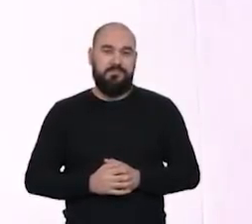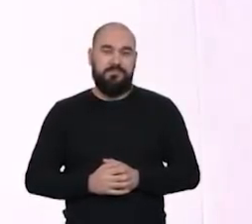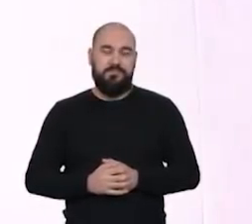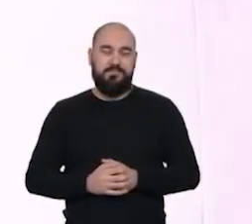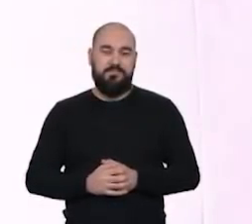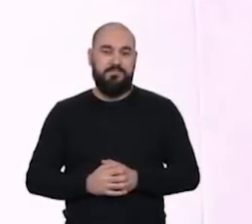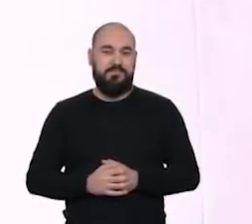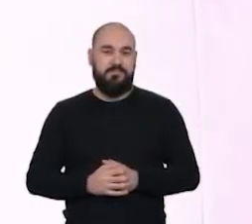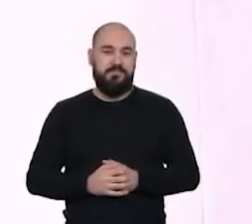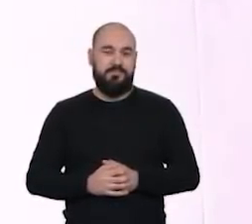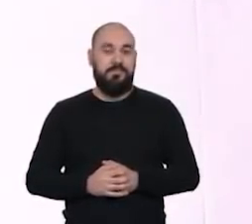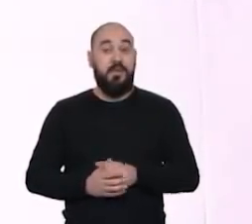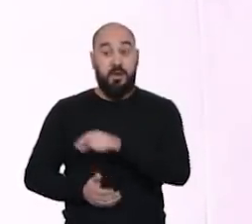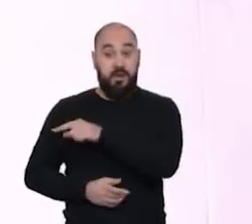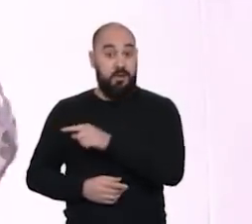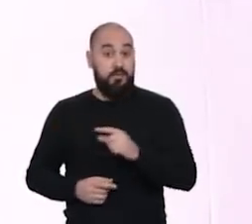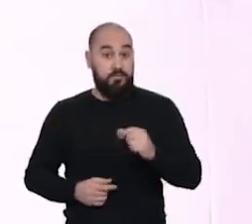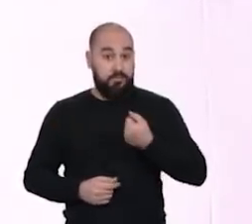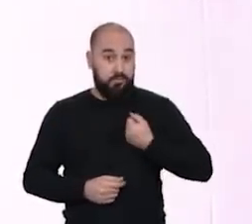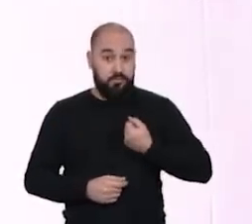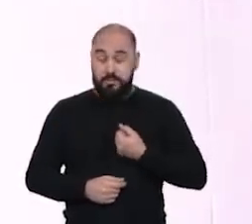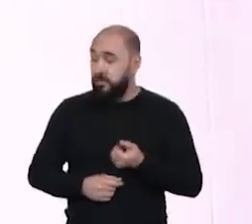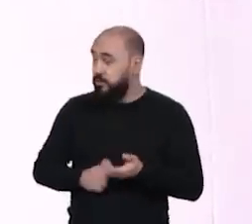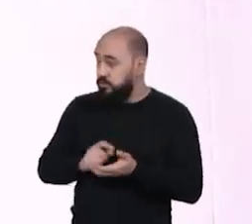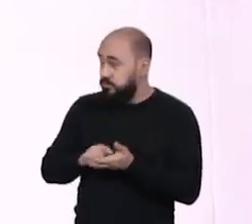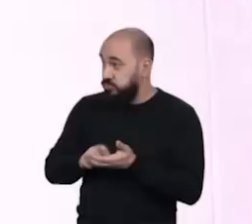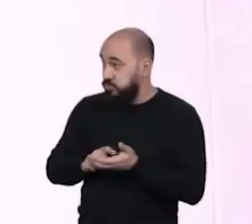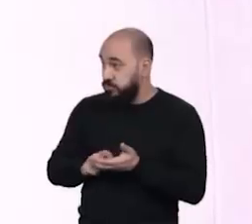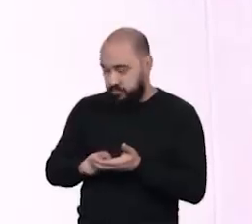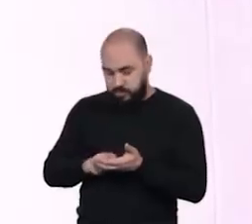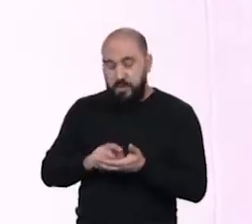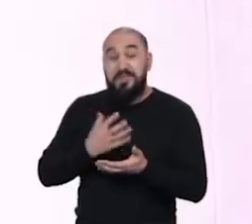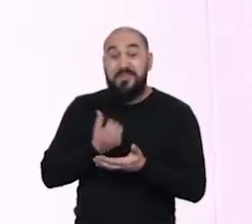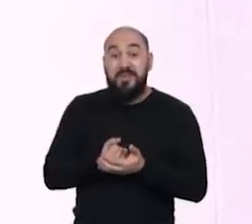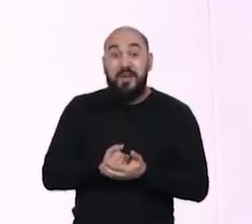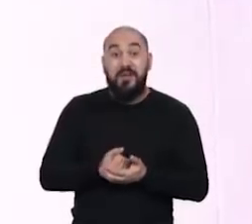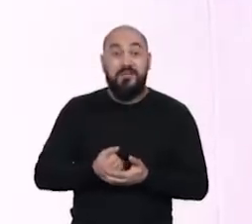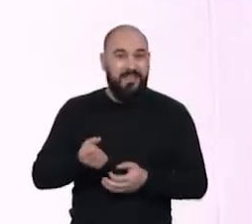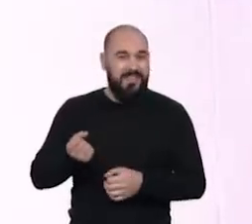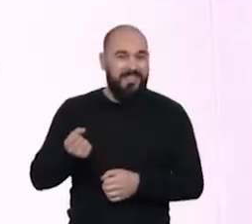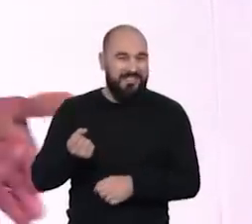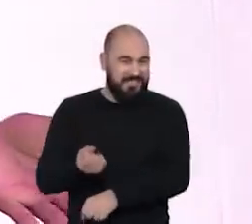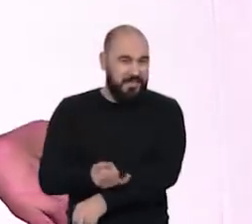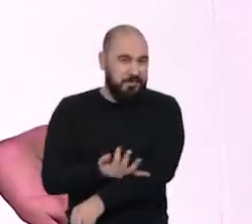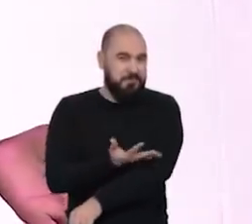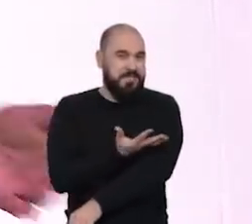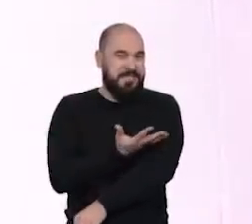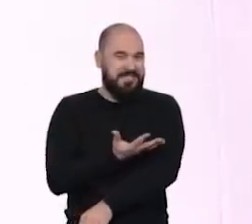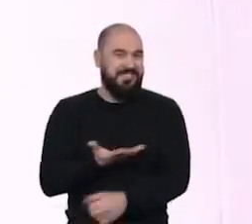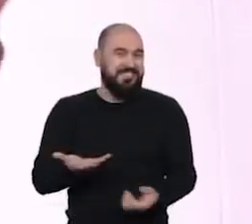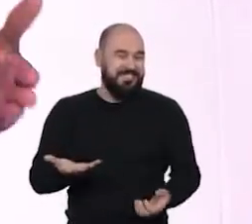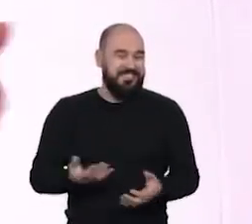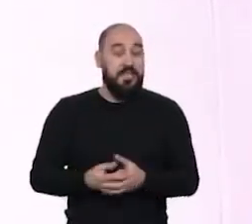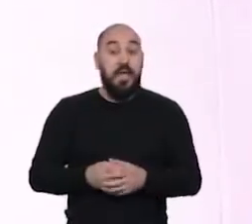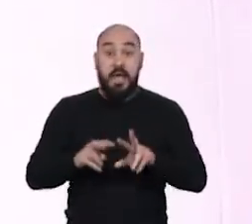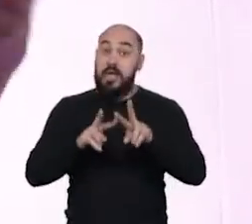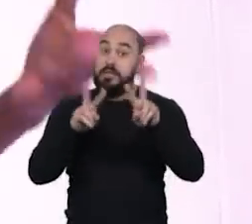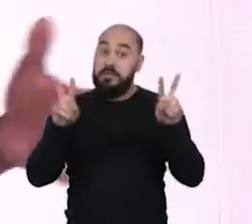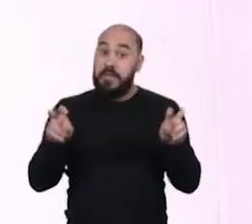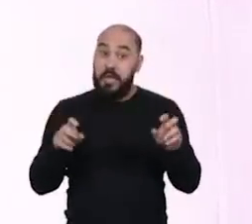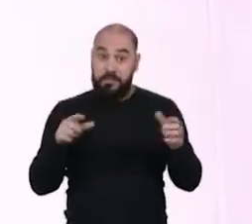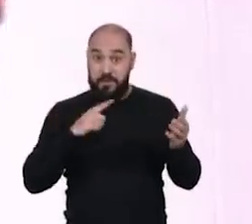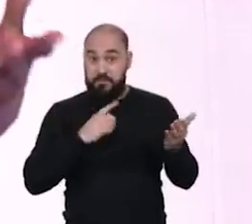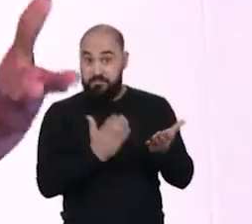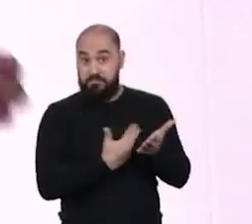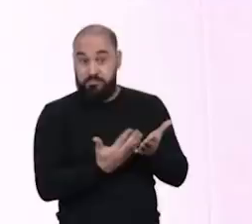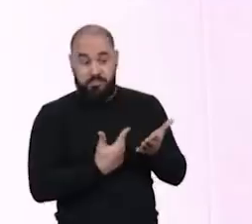0-12-98283-0040. E aí você vai salvar ali como sentimentos, tá? E você sabe que este tema aqui é muito importante, esses temas que são